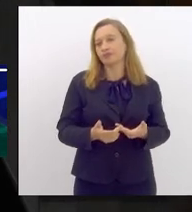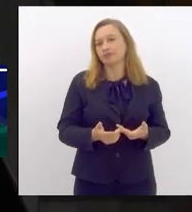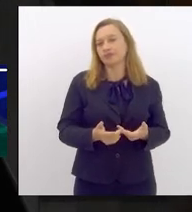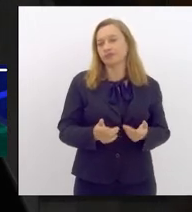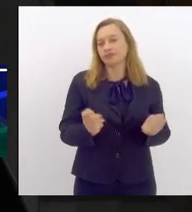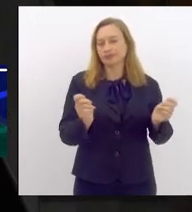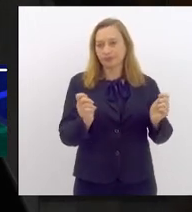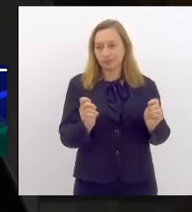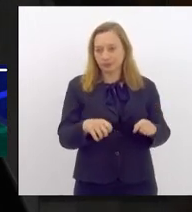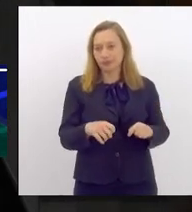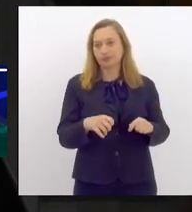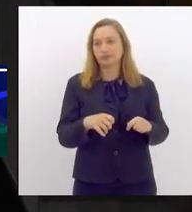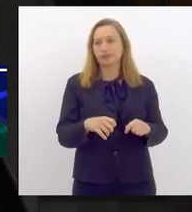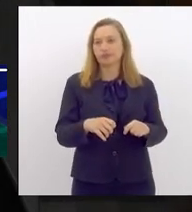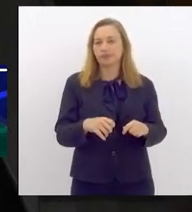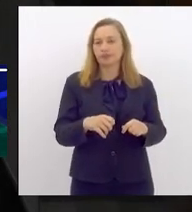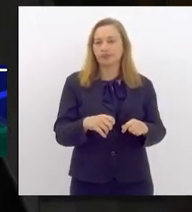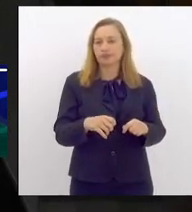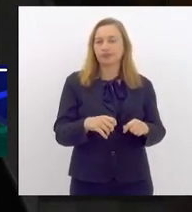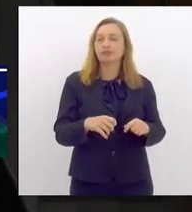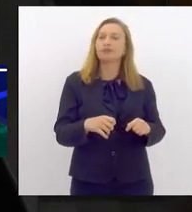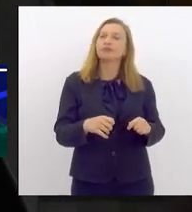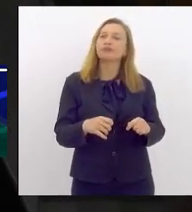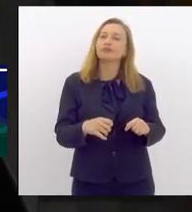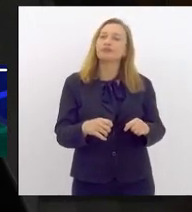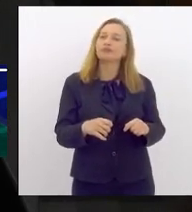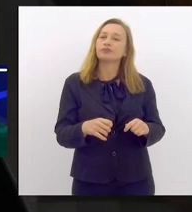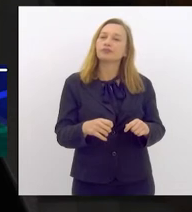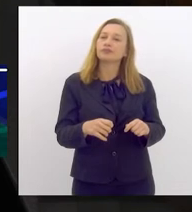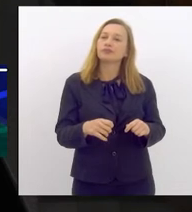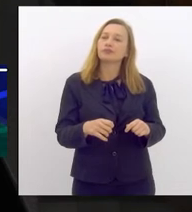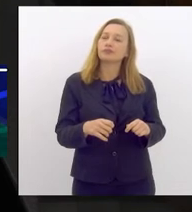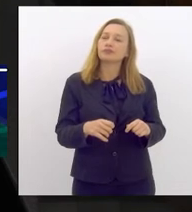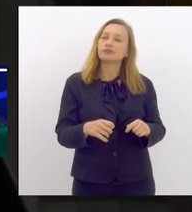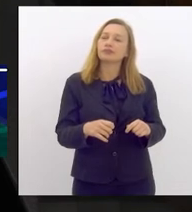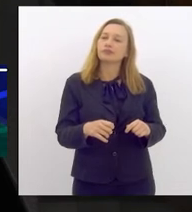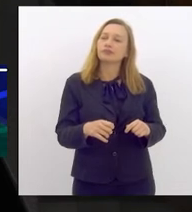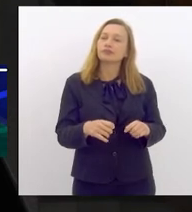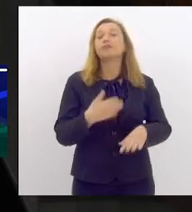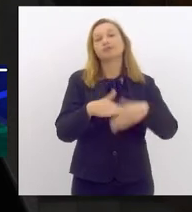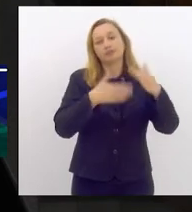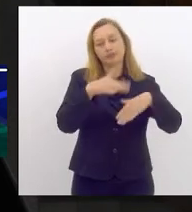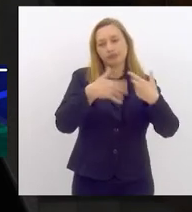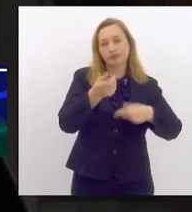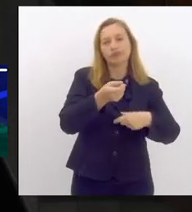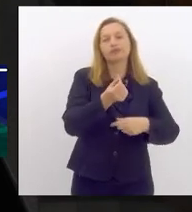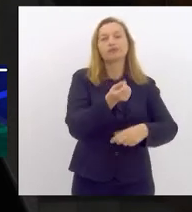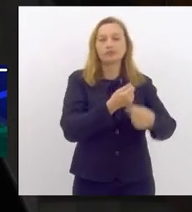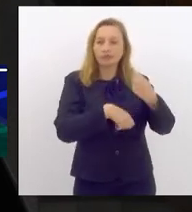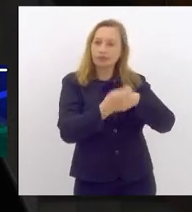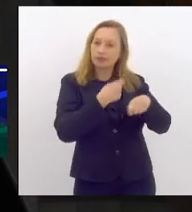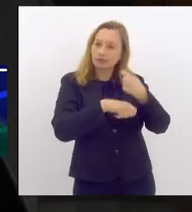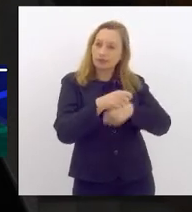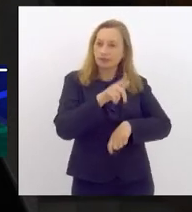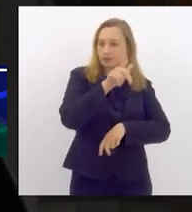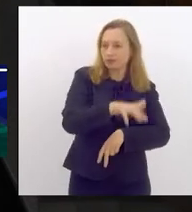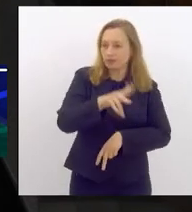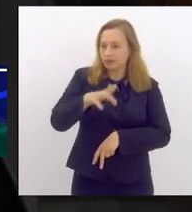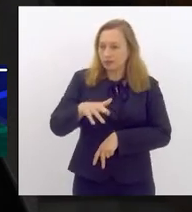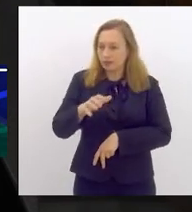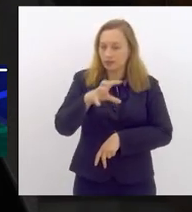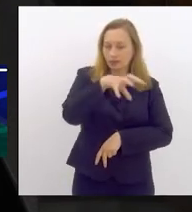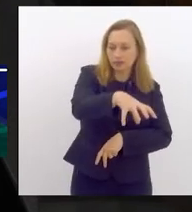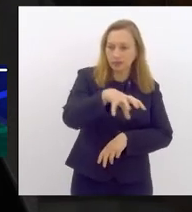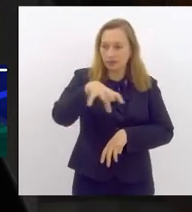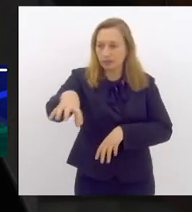prospectar potencialidades de desenvolvimento econômico das diferentes regiões